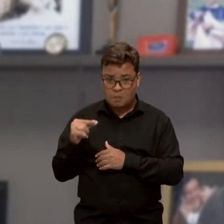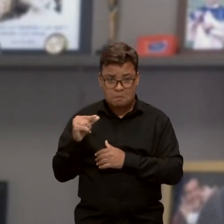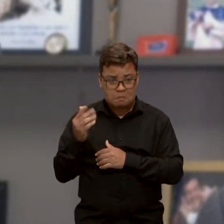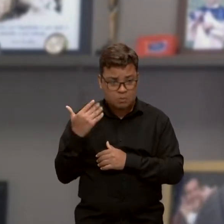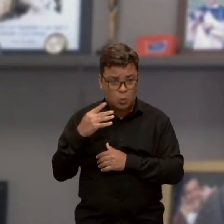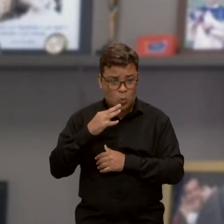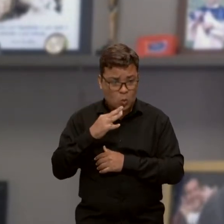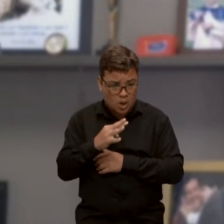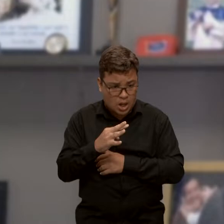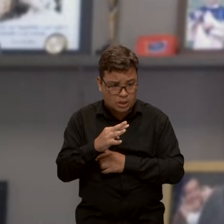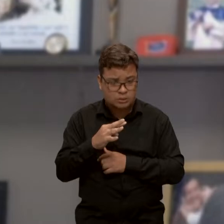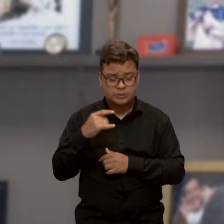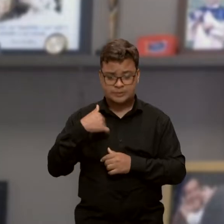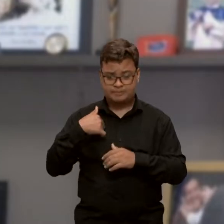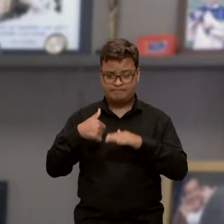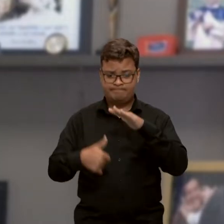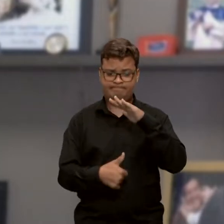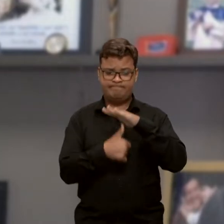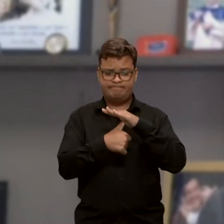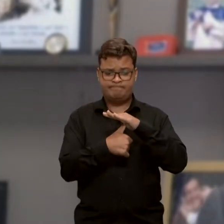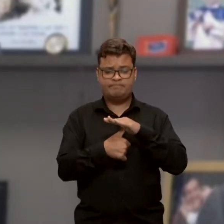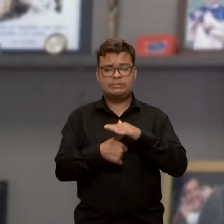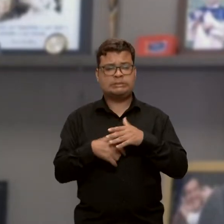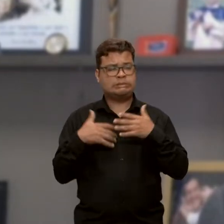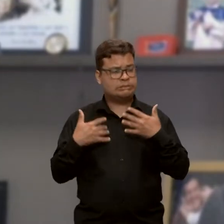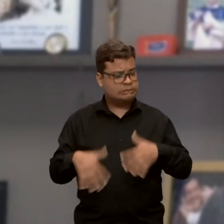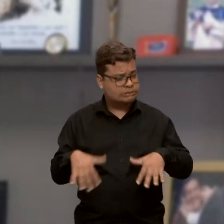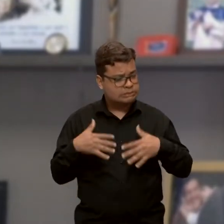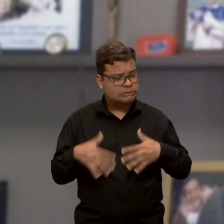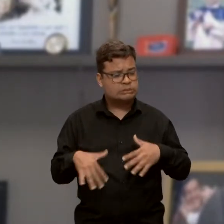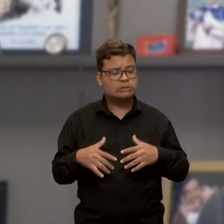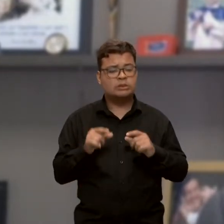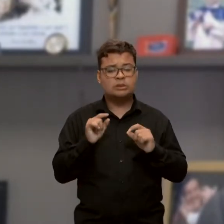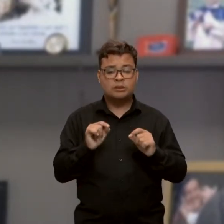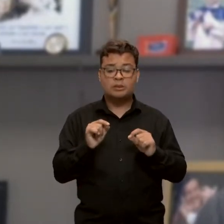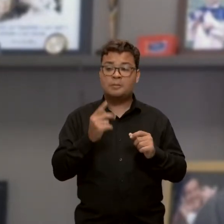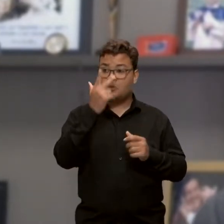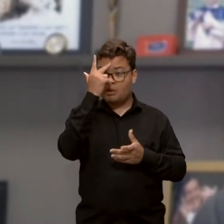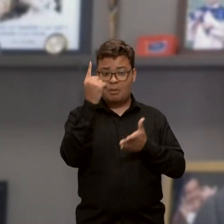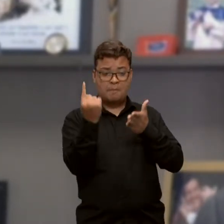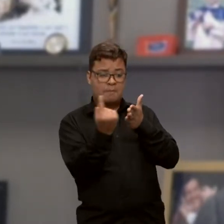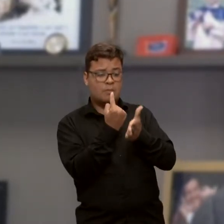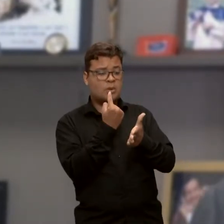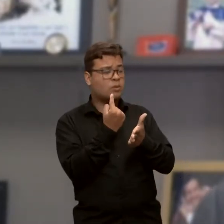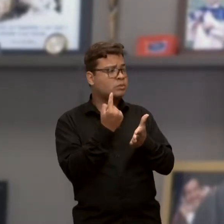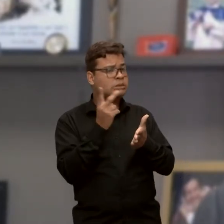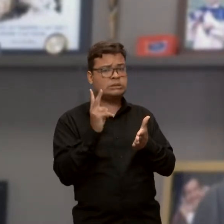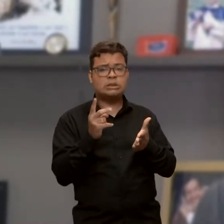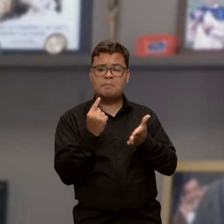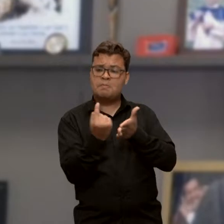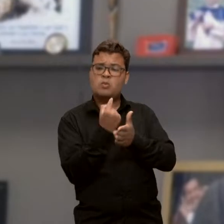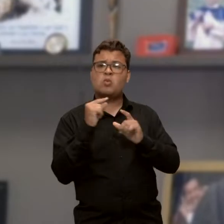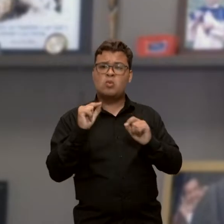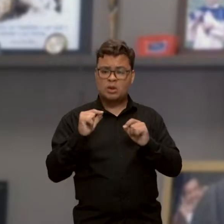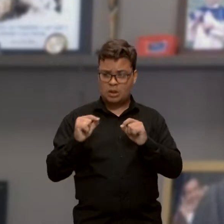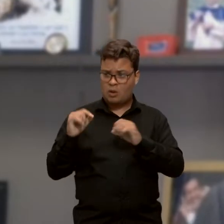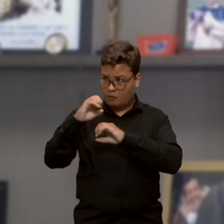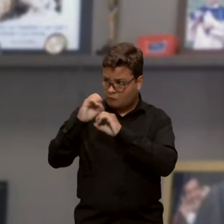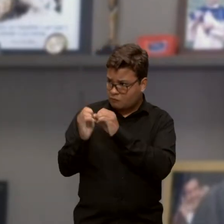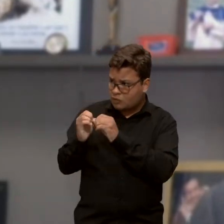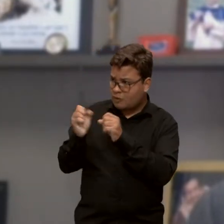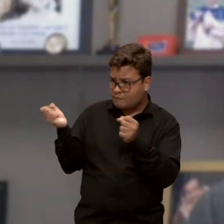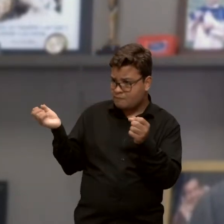foi justamente responder se a universidade ia fechar ou não, né? Porque a universidade é